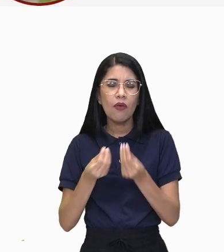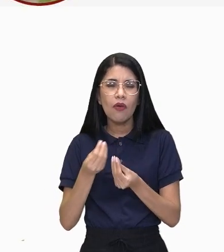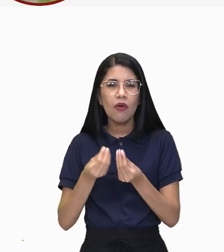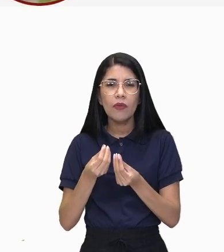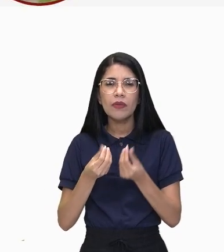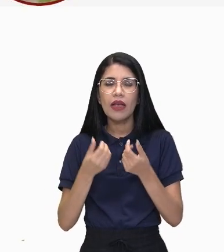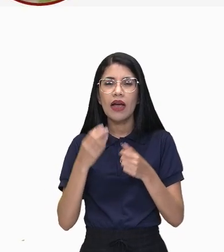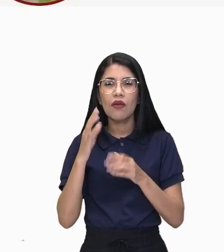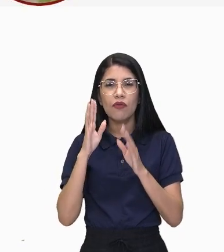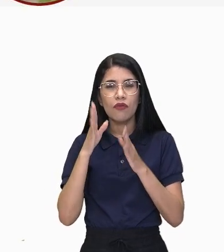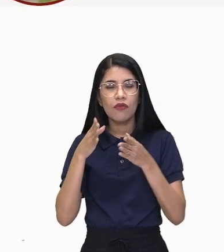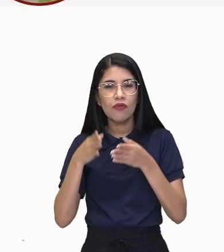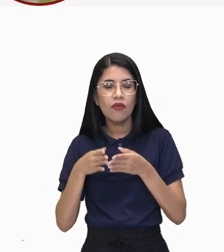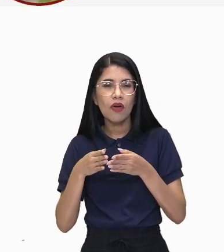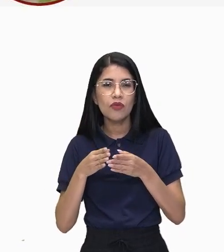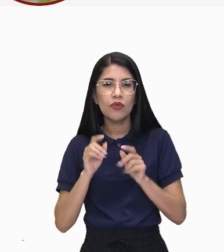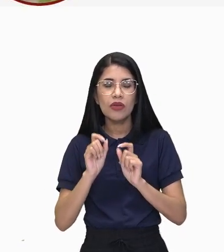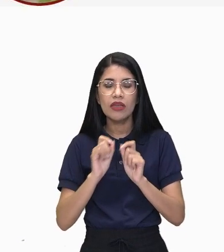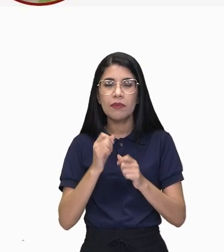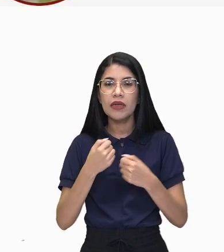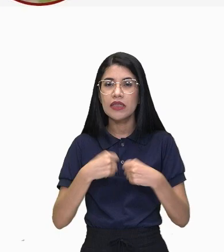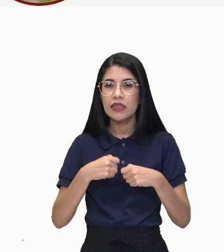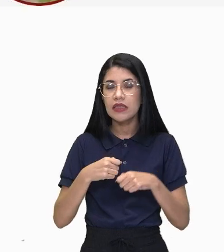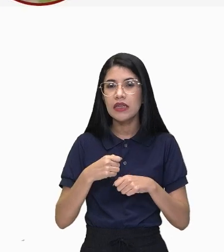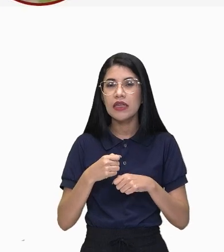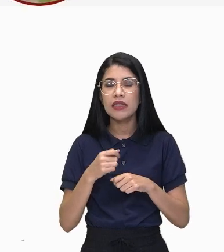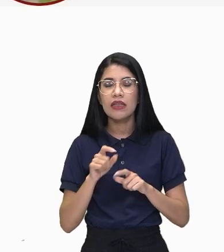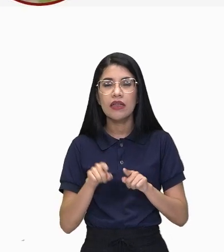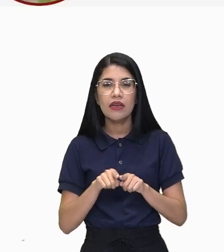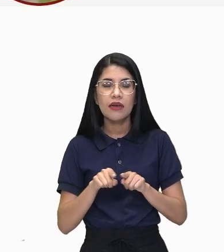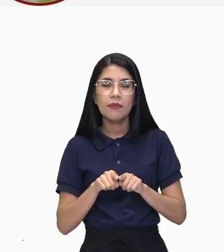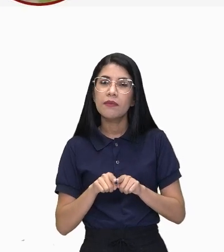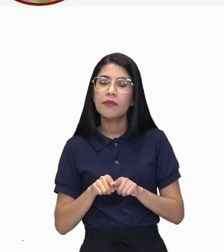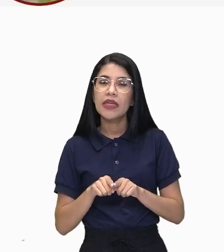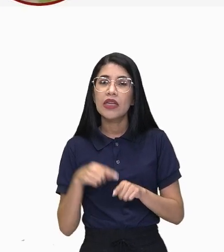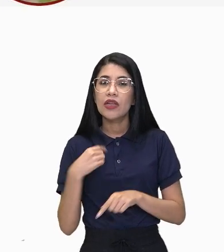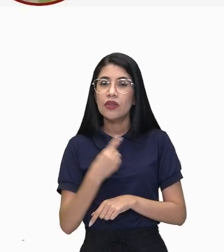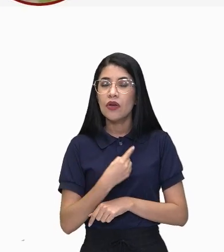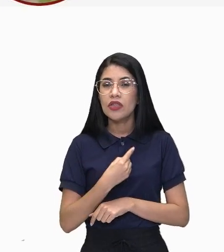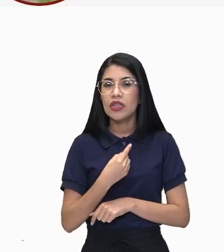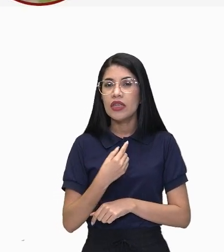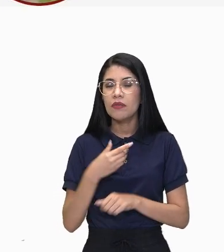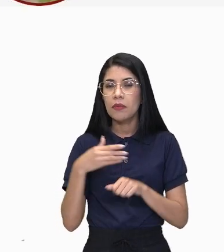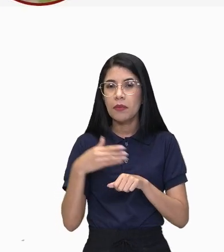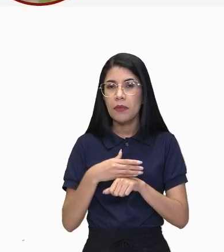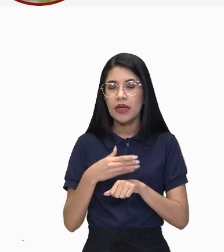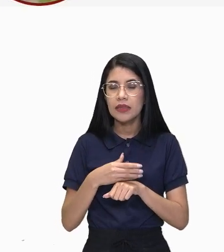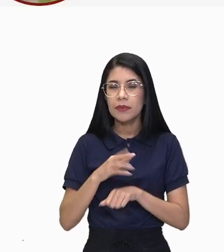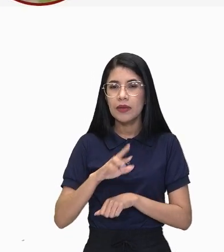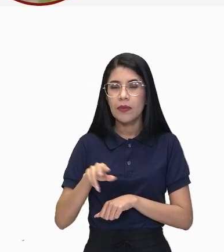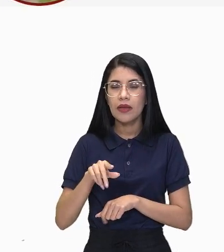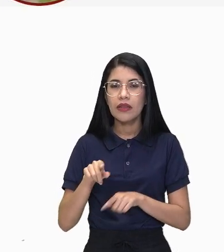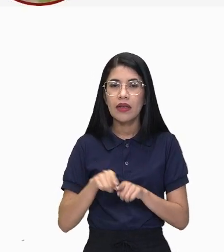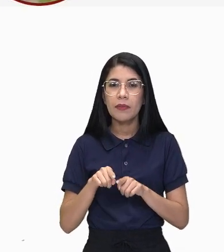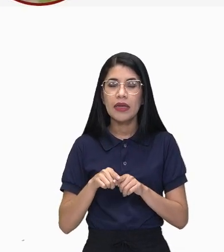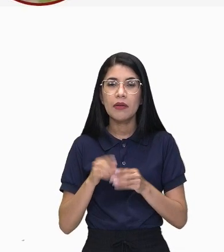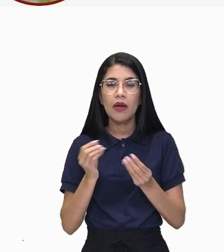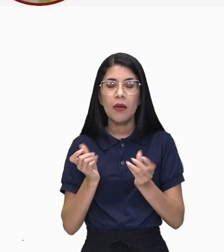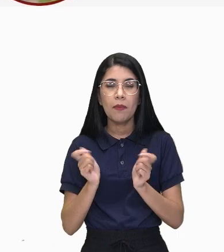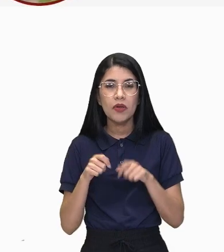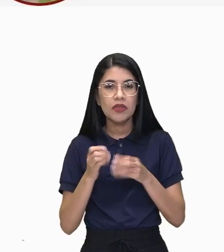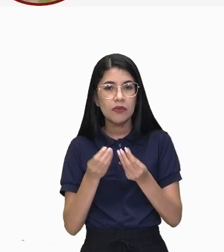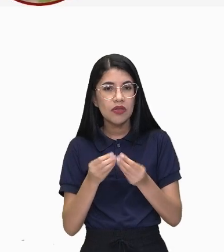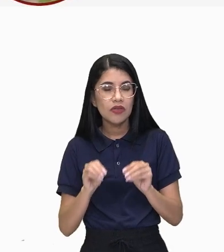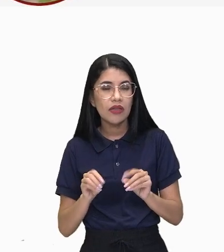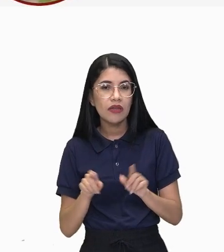nas necessidades daquela população? Né? E nós aqui que não fazemos parte, por exemplo, de ser prejudicados ali, como é que a